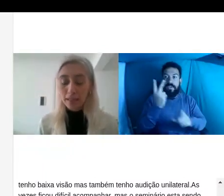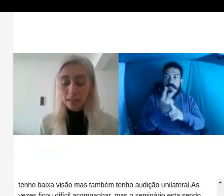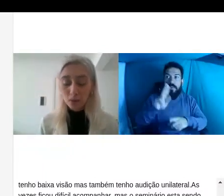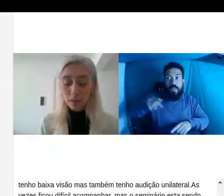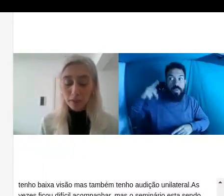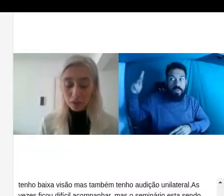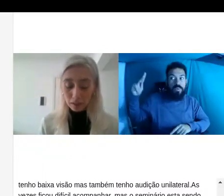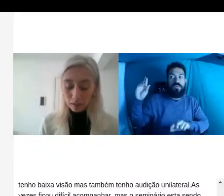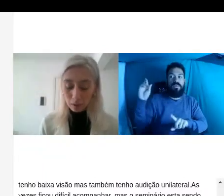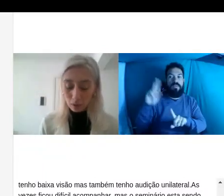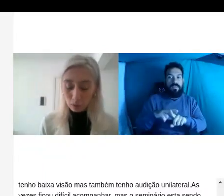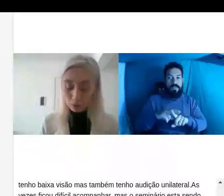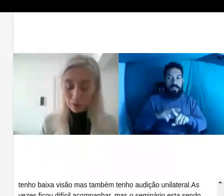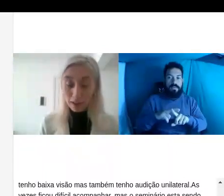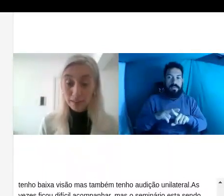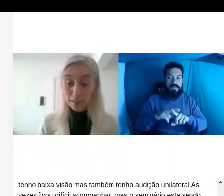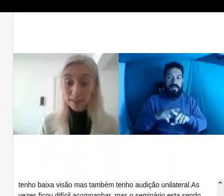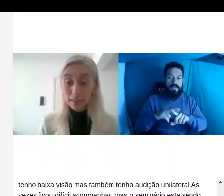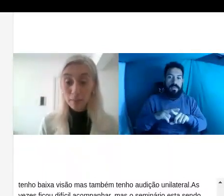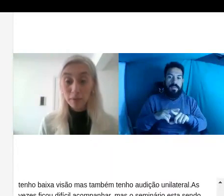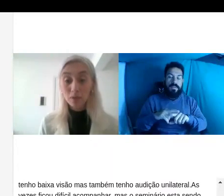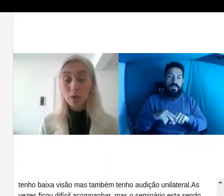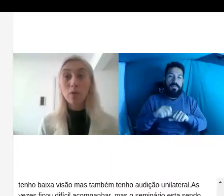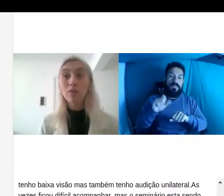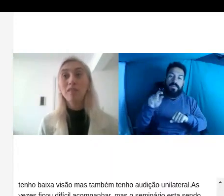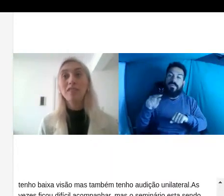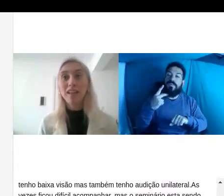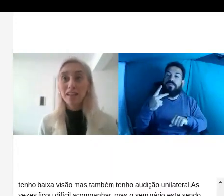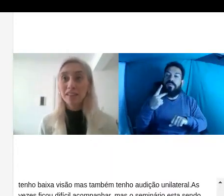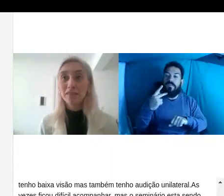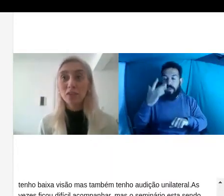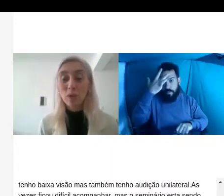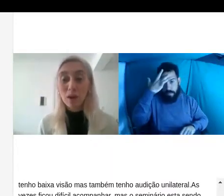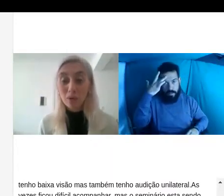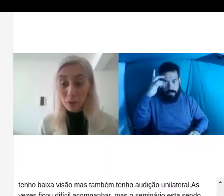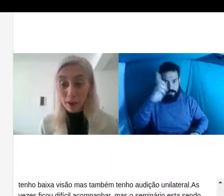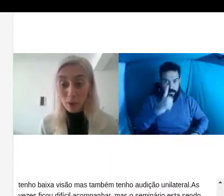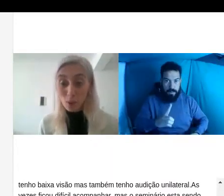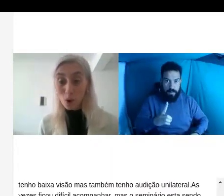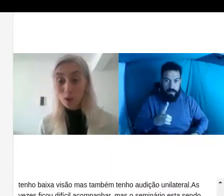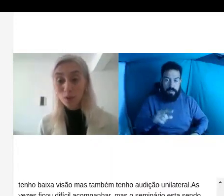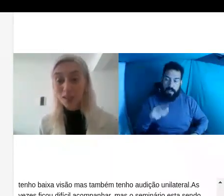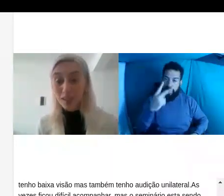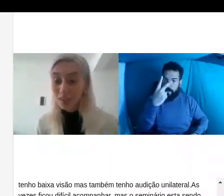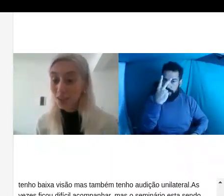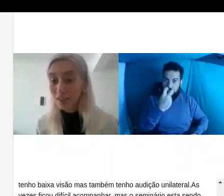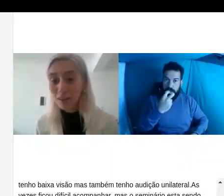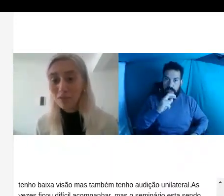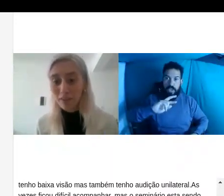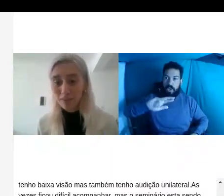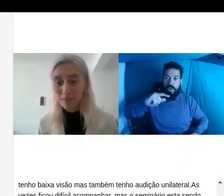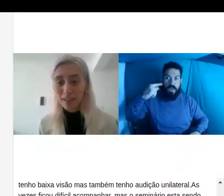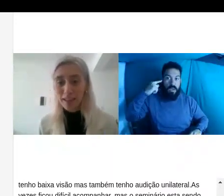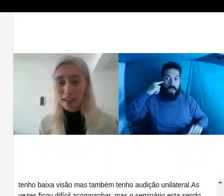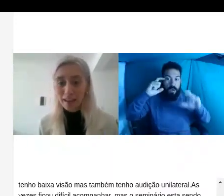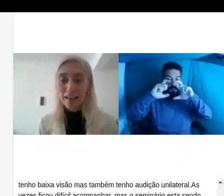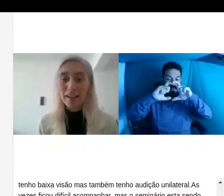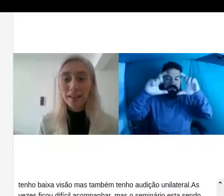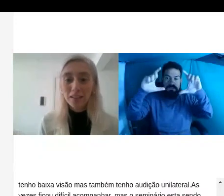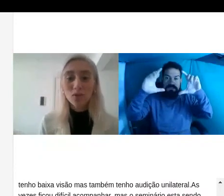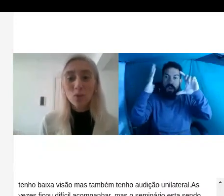que é justamente quando tu falas que a pessoa com deficiência visual não é o olho gigante que não vê.